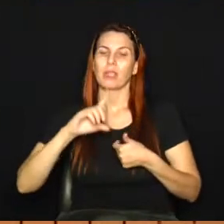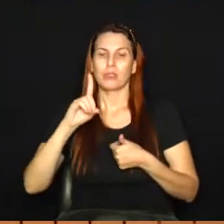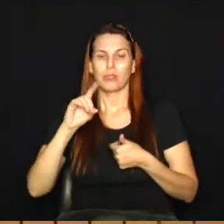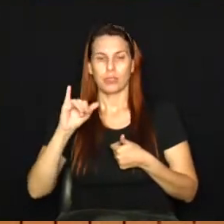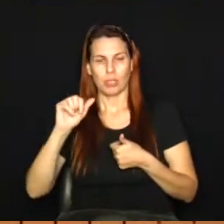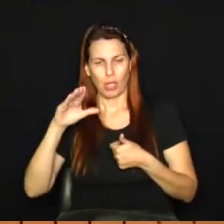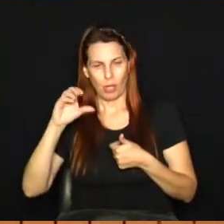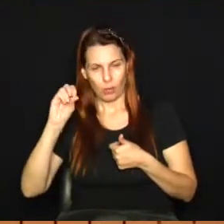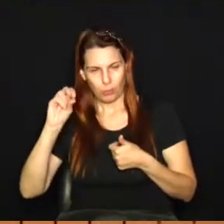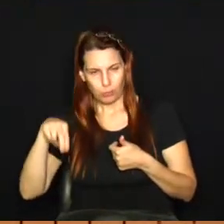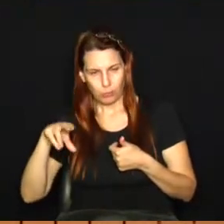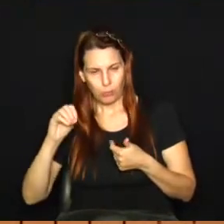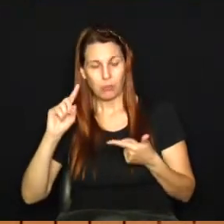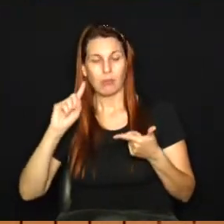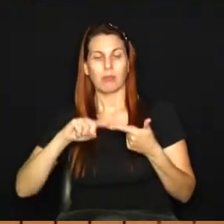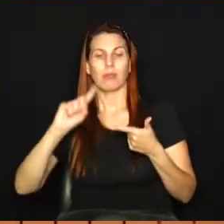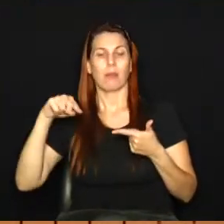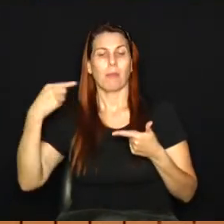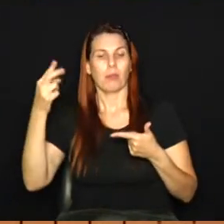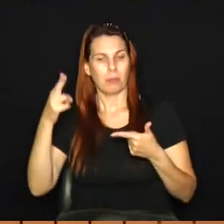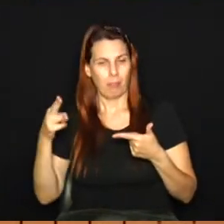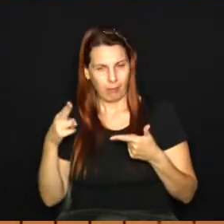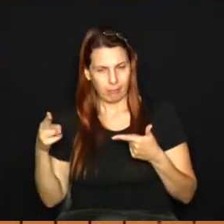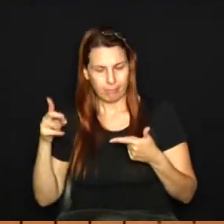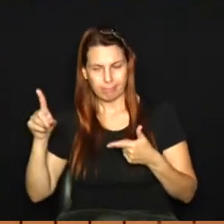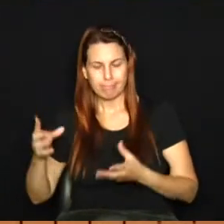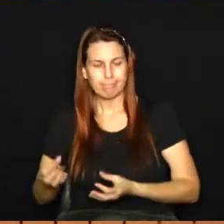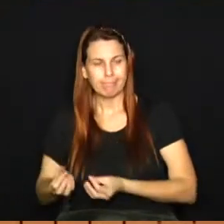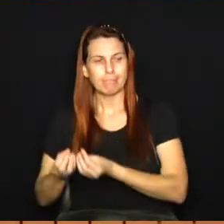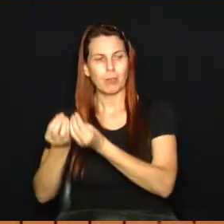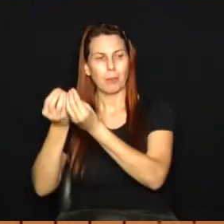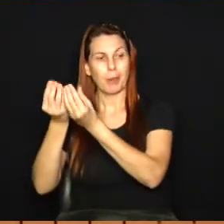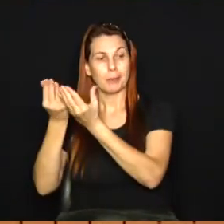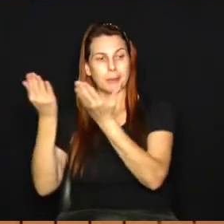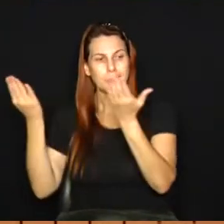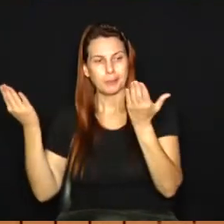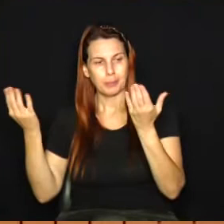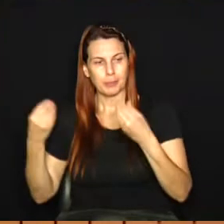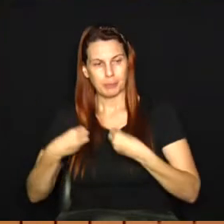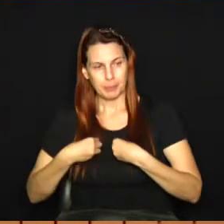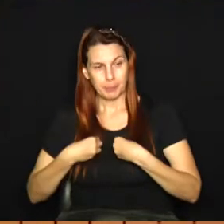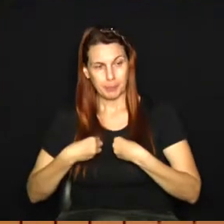Bruno me vem com uma surpresa.